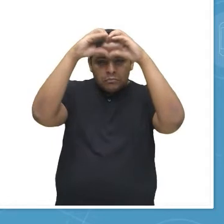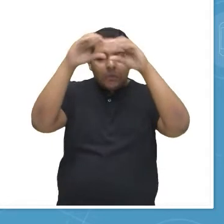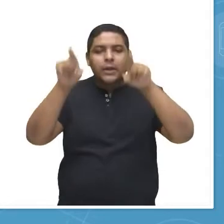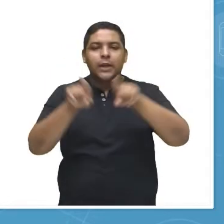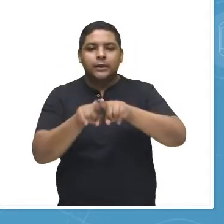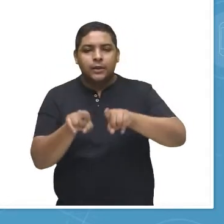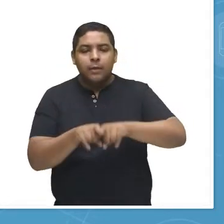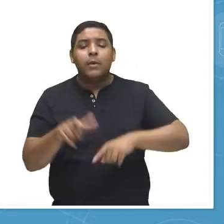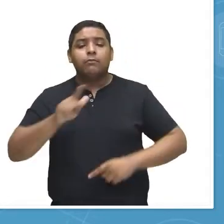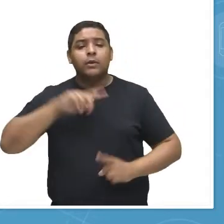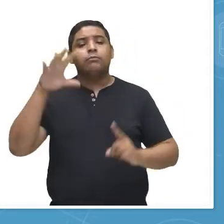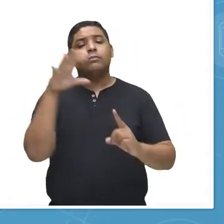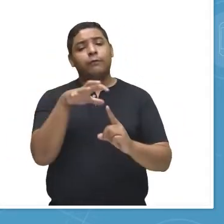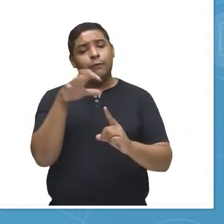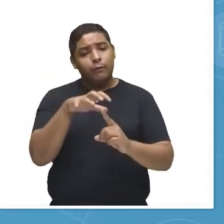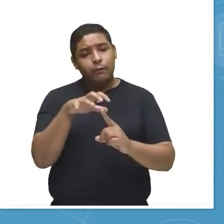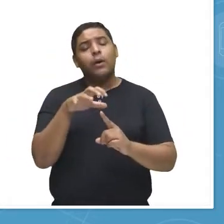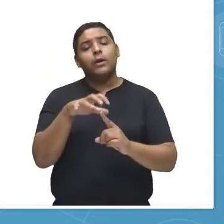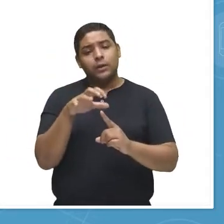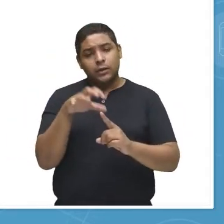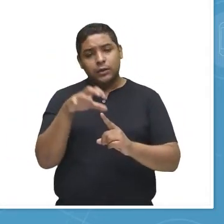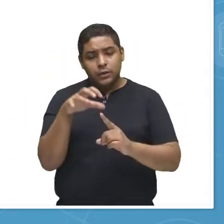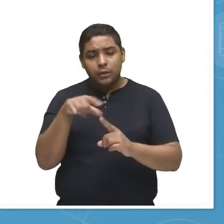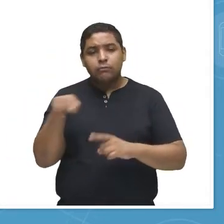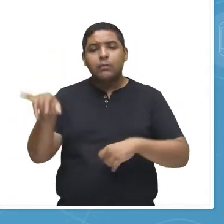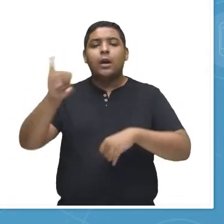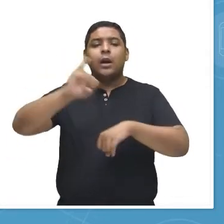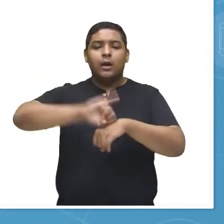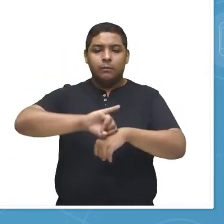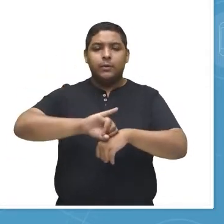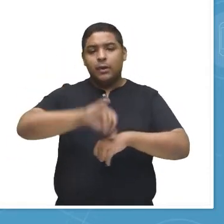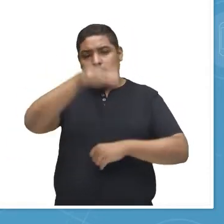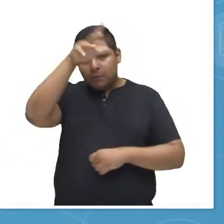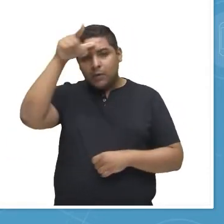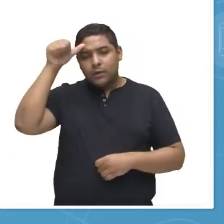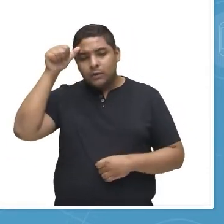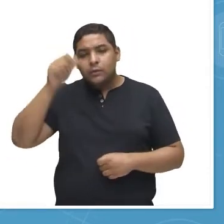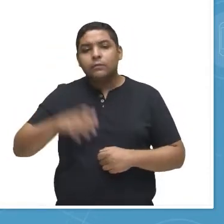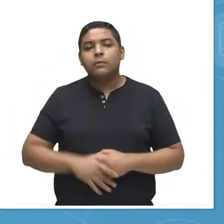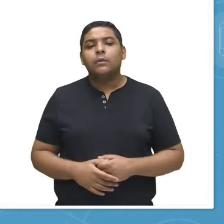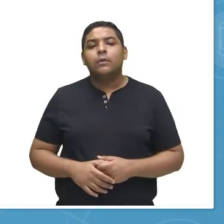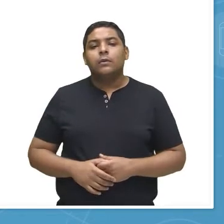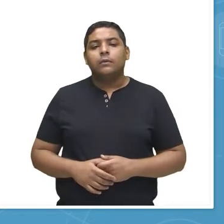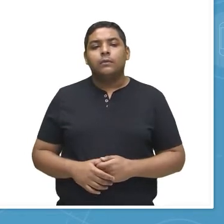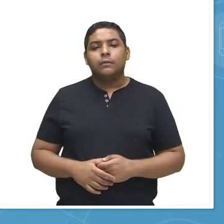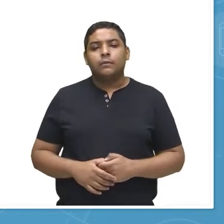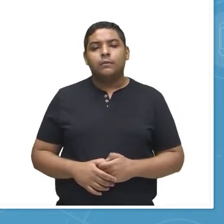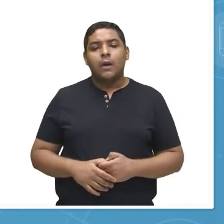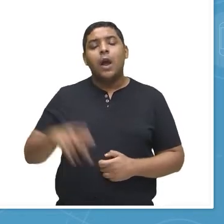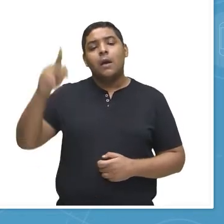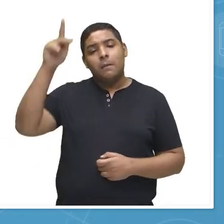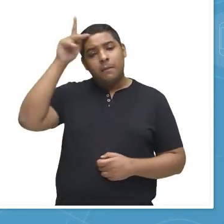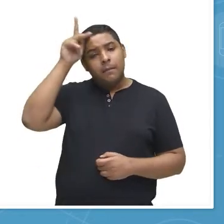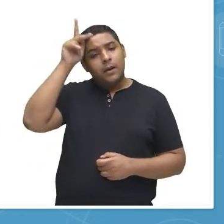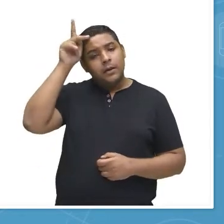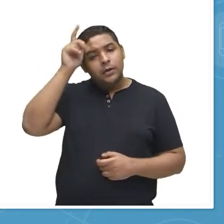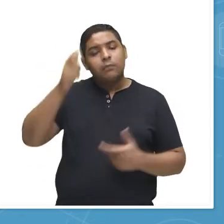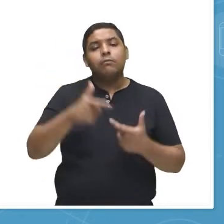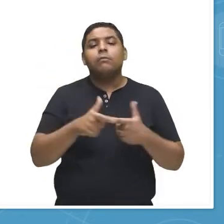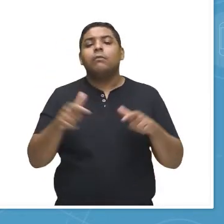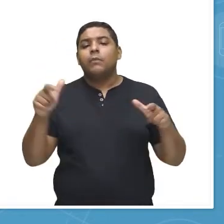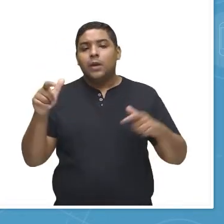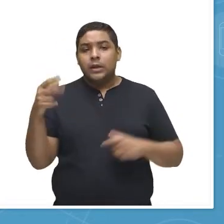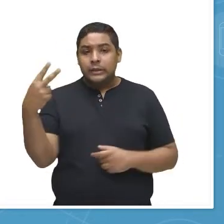à capital. Apesar de estar bem distante da nossa capital, mas Parintins é a cidade com maior número de habitantes, segunda